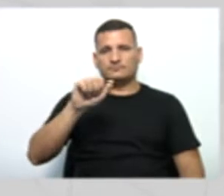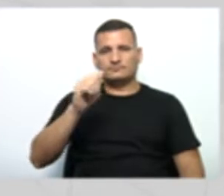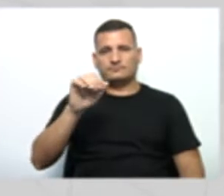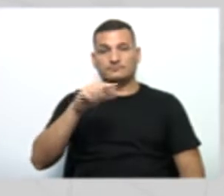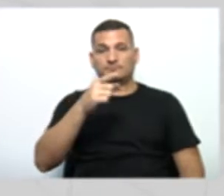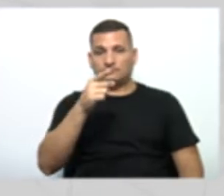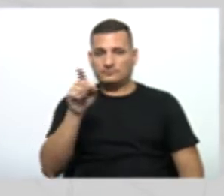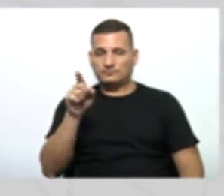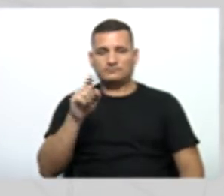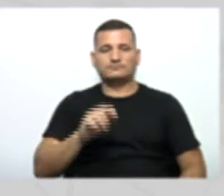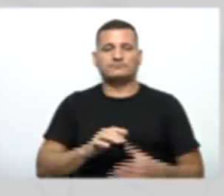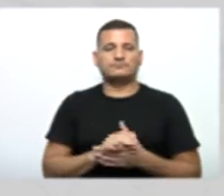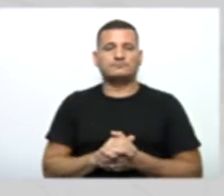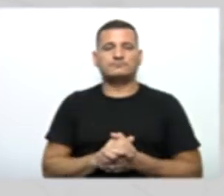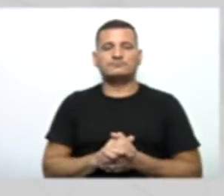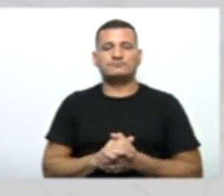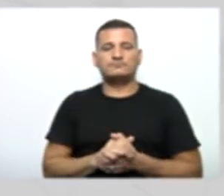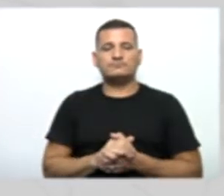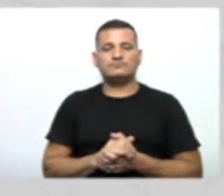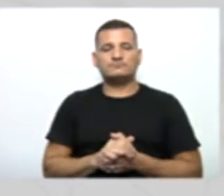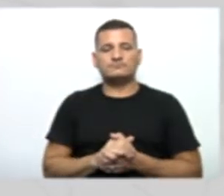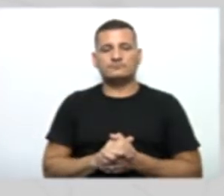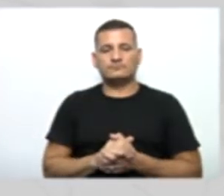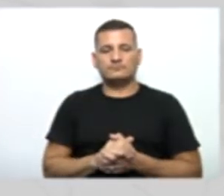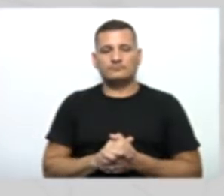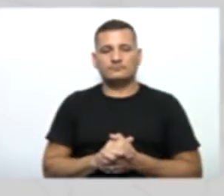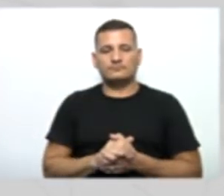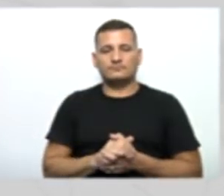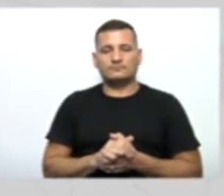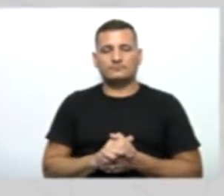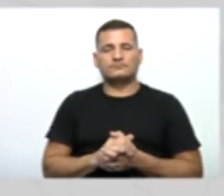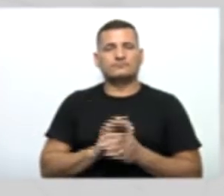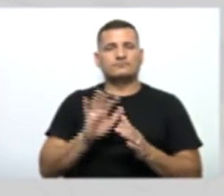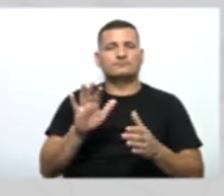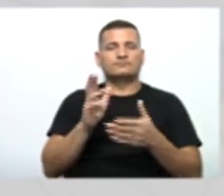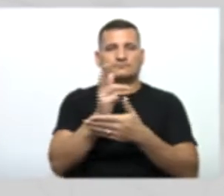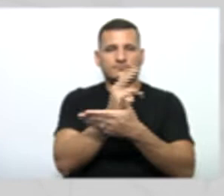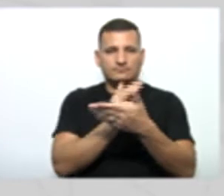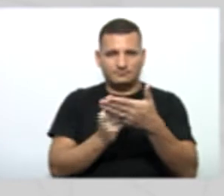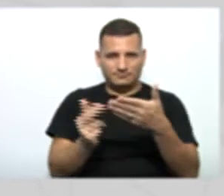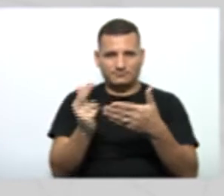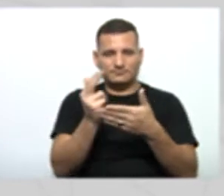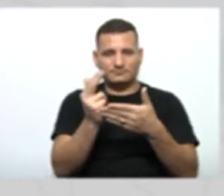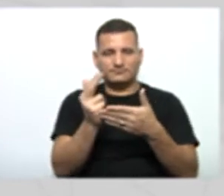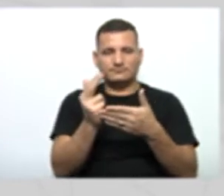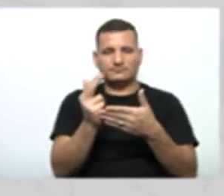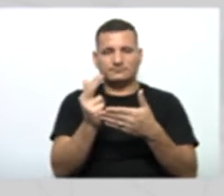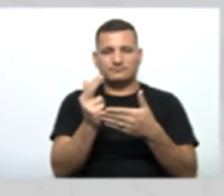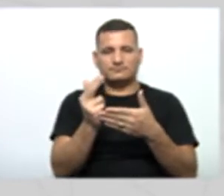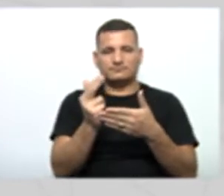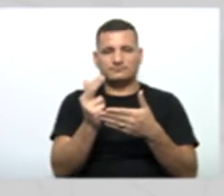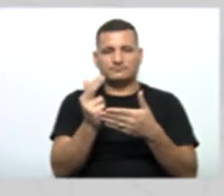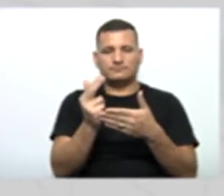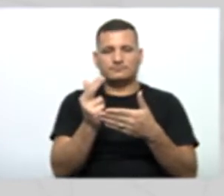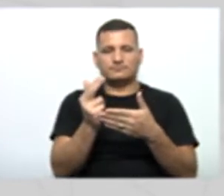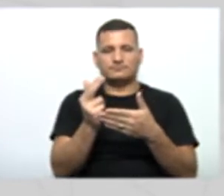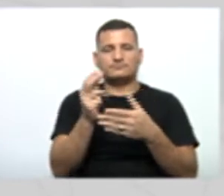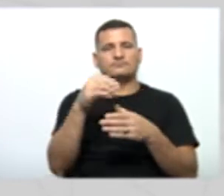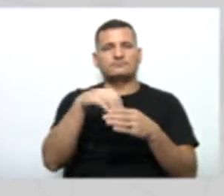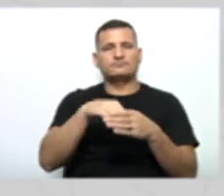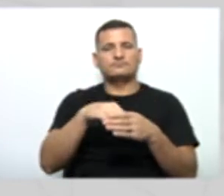representa o caso, né? Representa o caso que, ao ser executado, pode ou não